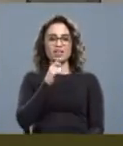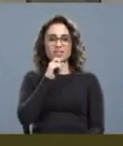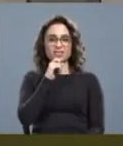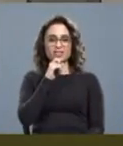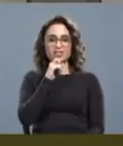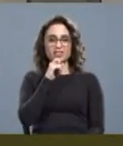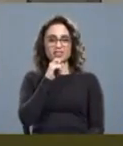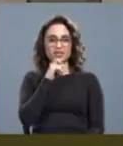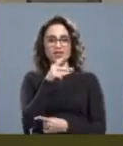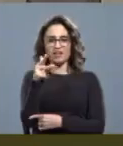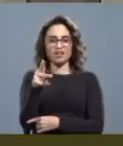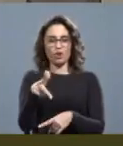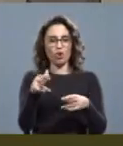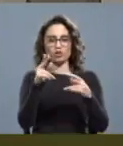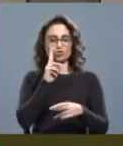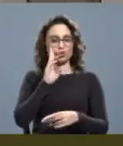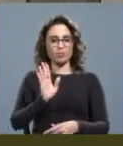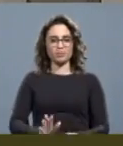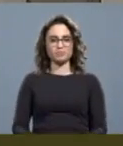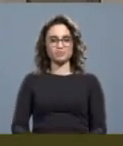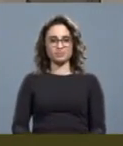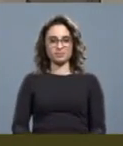Posso entrar isto? Desculpa, Renato.